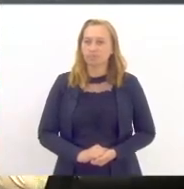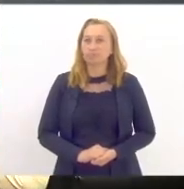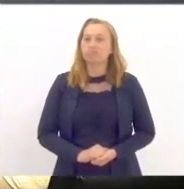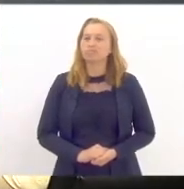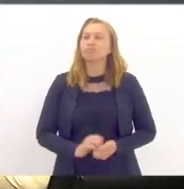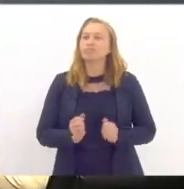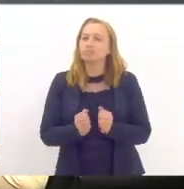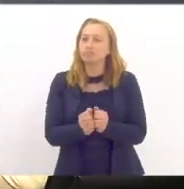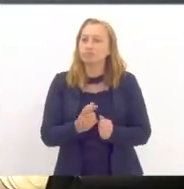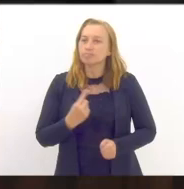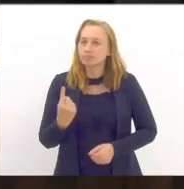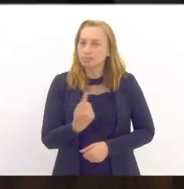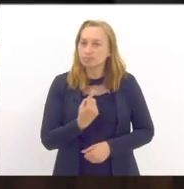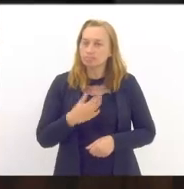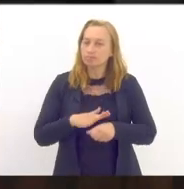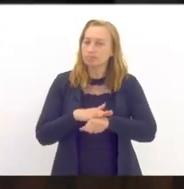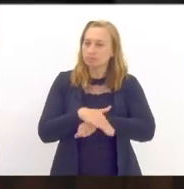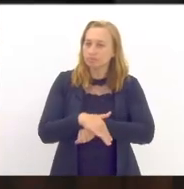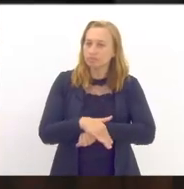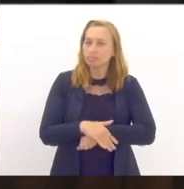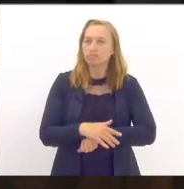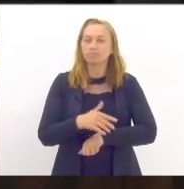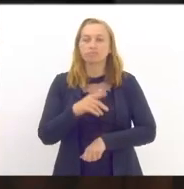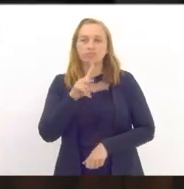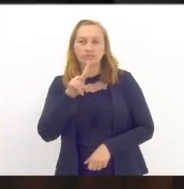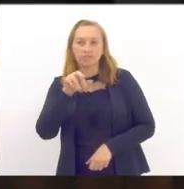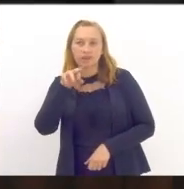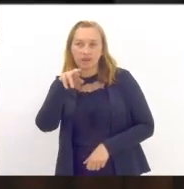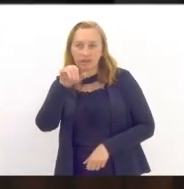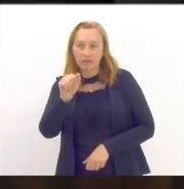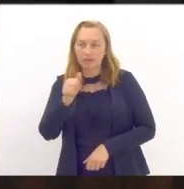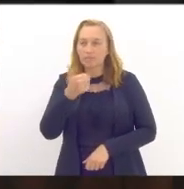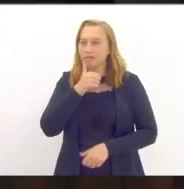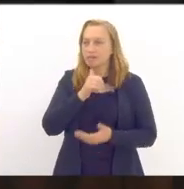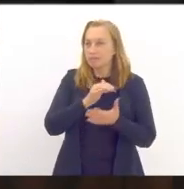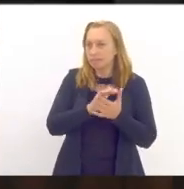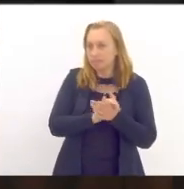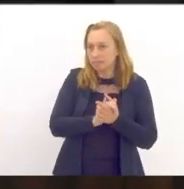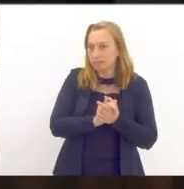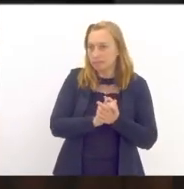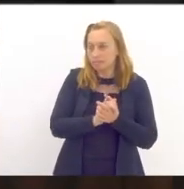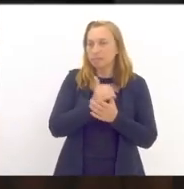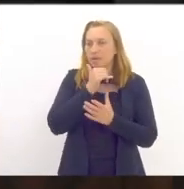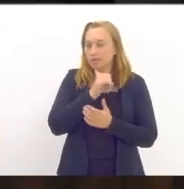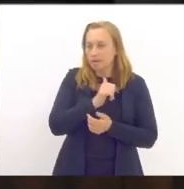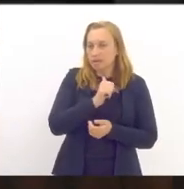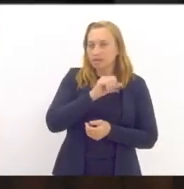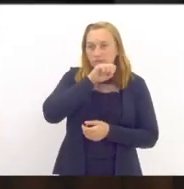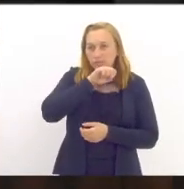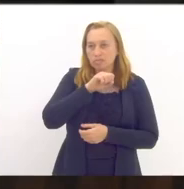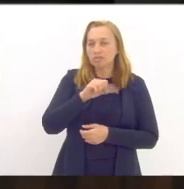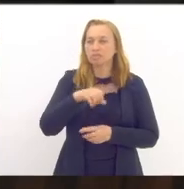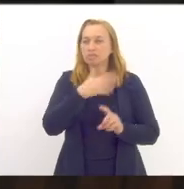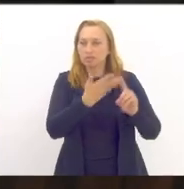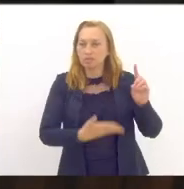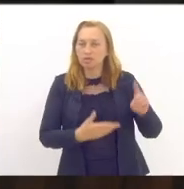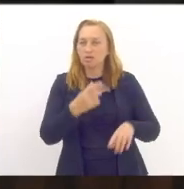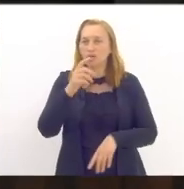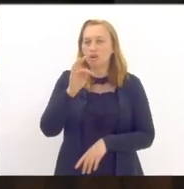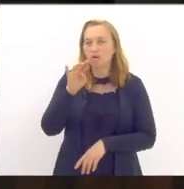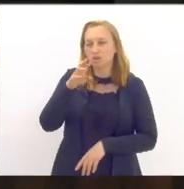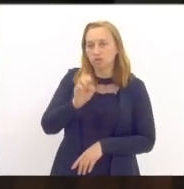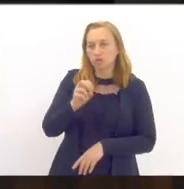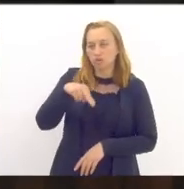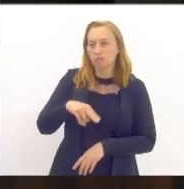estão conosco nessa noite. Senhora Valéria Figueiredo, mãe do nosso homenageado. Seu Washington Cardoso,